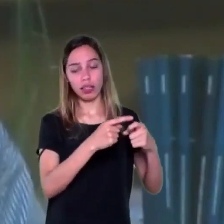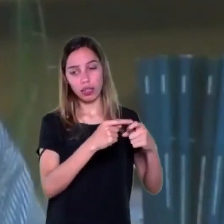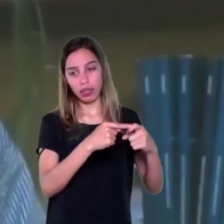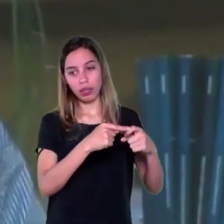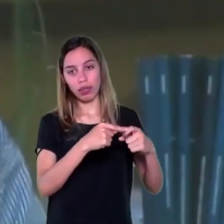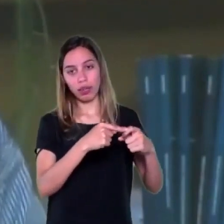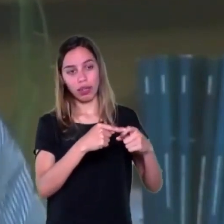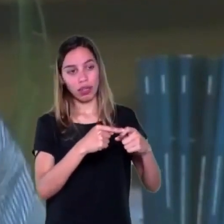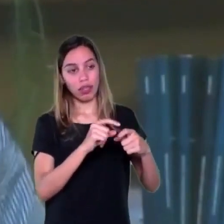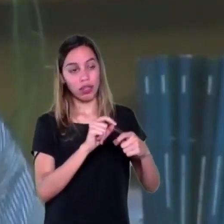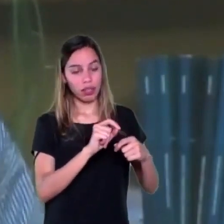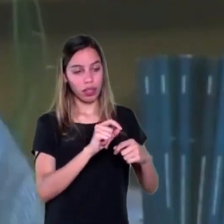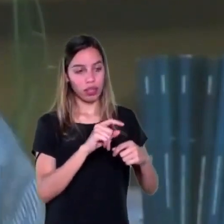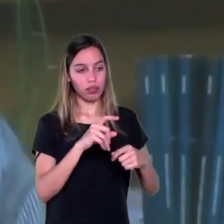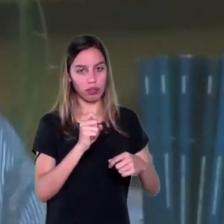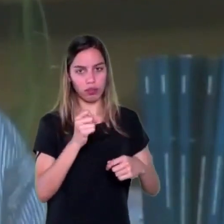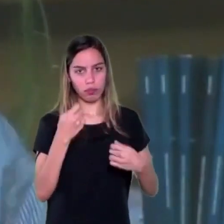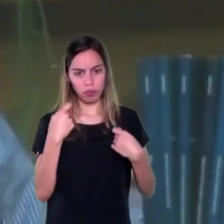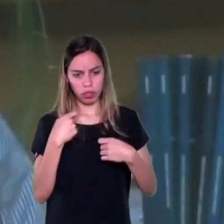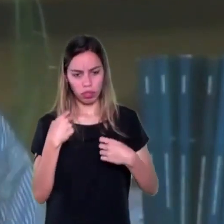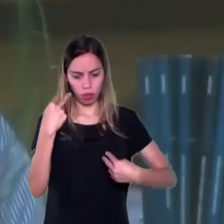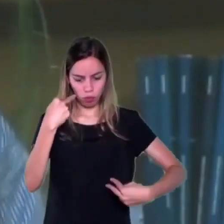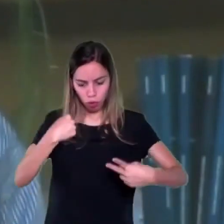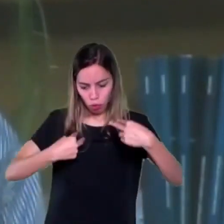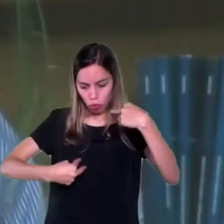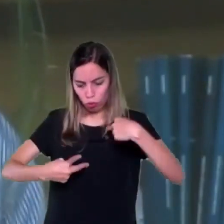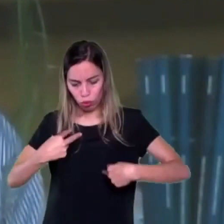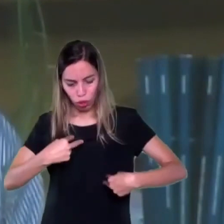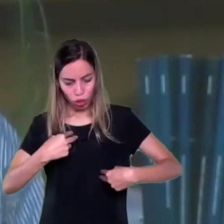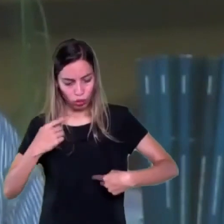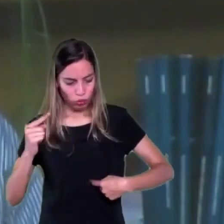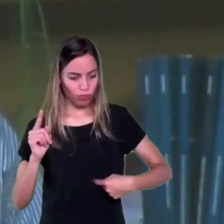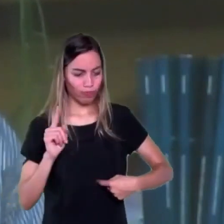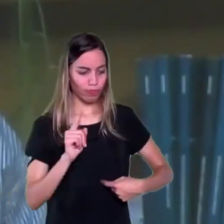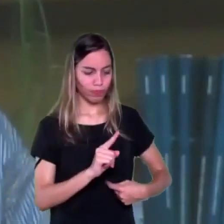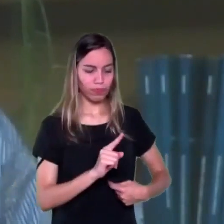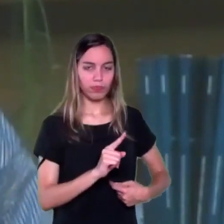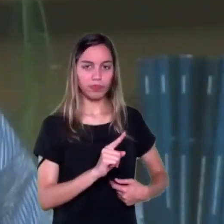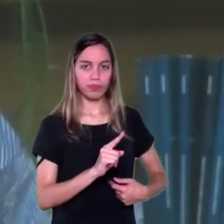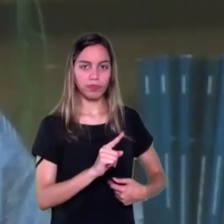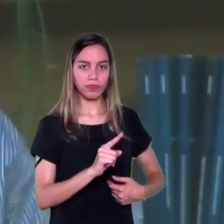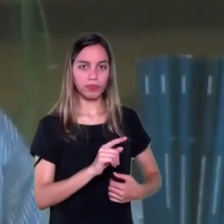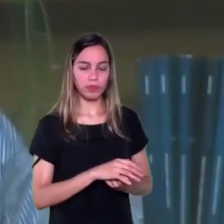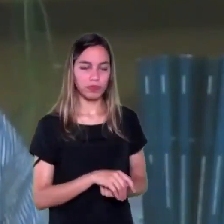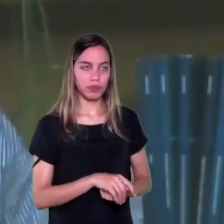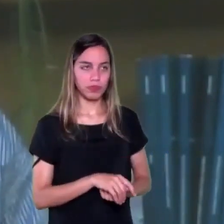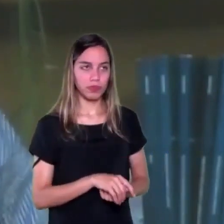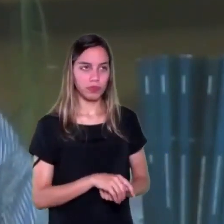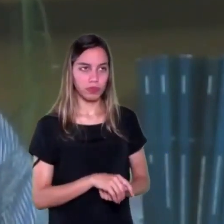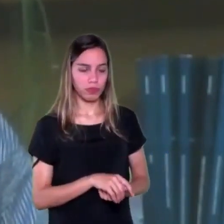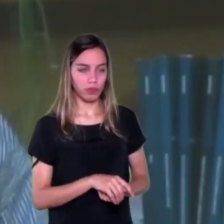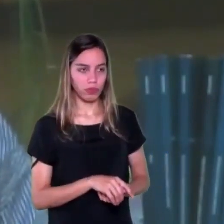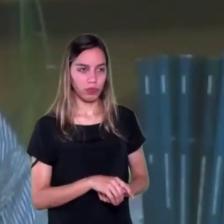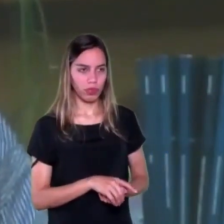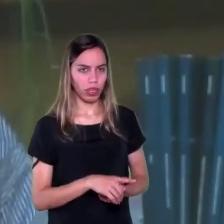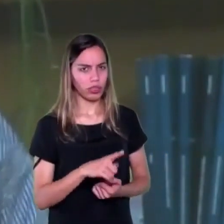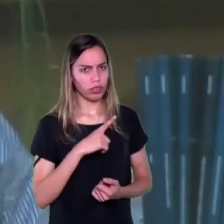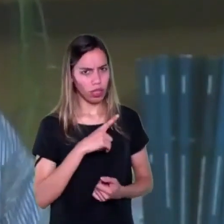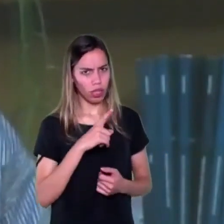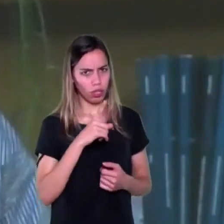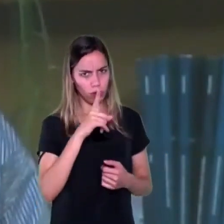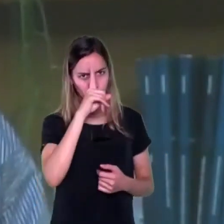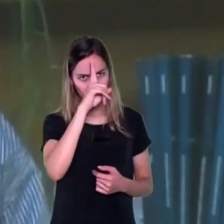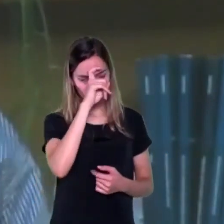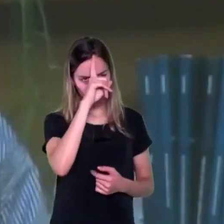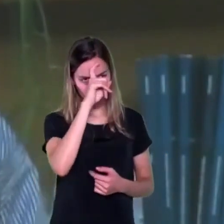no Hospital Manuel Gonçalves, que é o único hospital que Itaúna tem, fruto, um dia nós vamos falar disso,